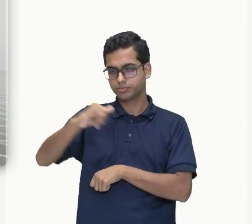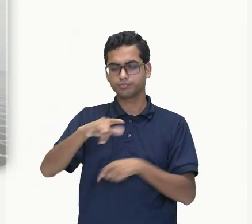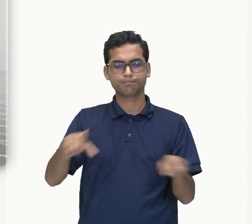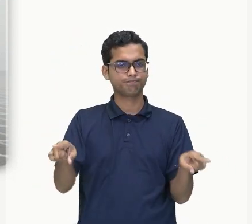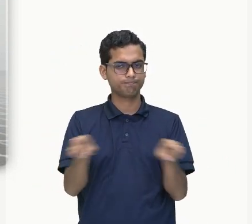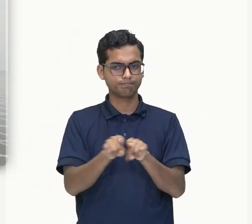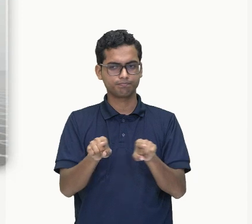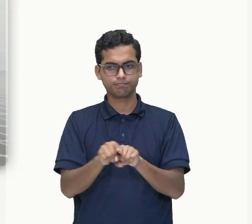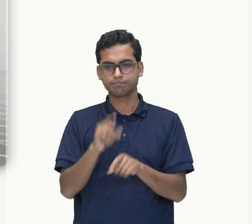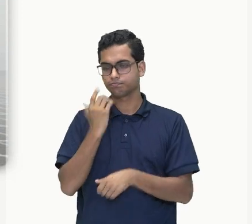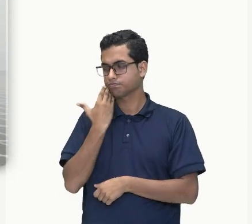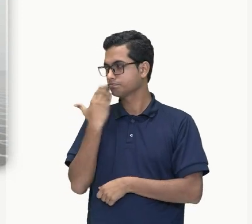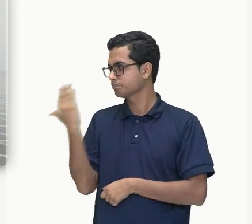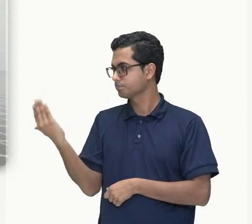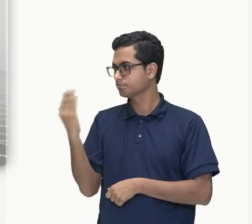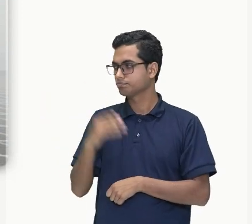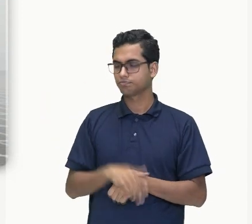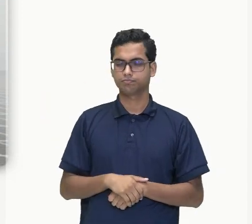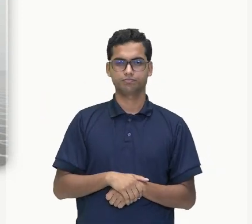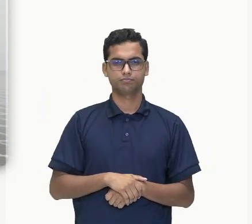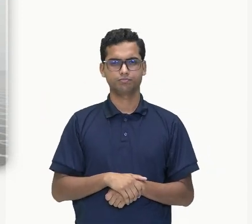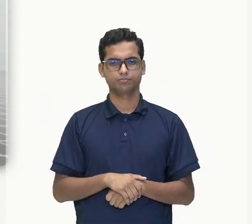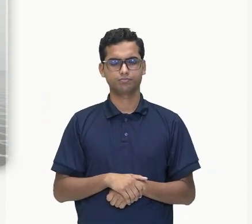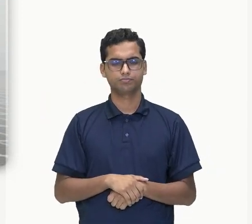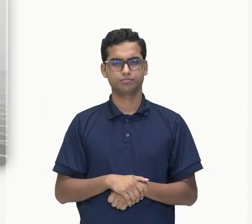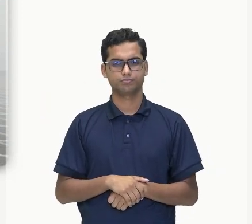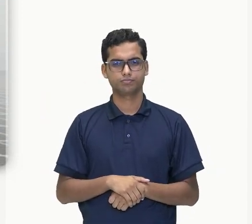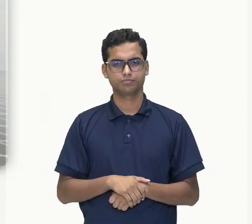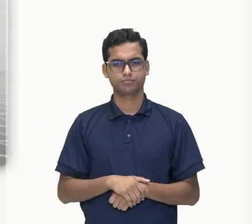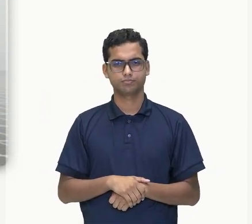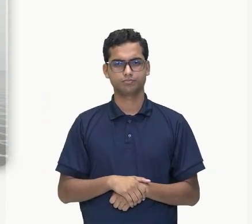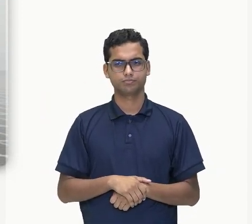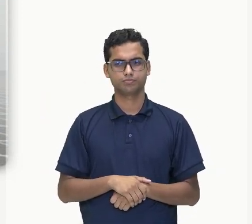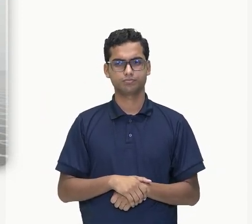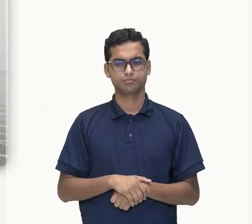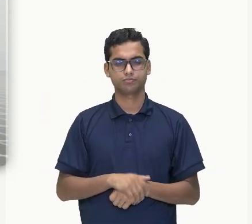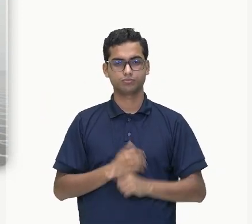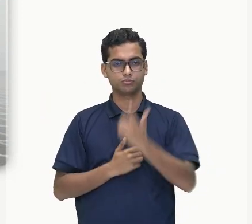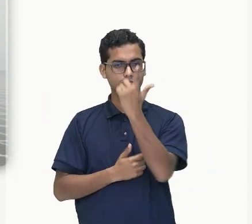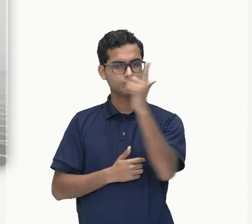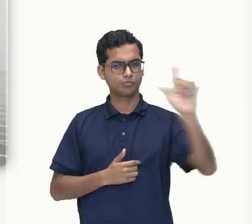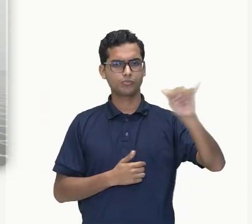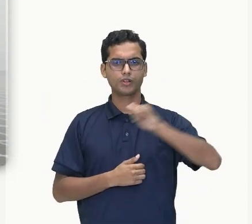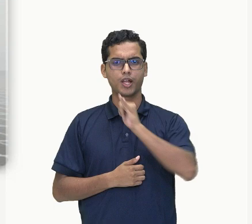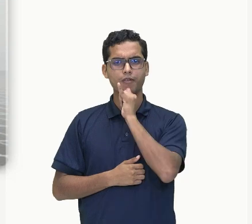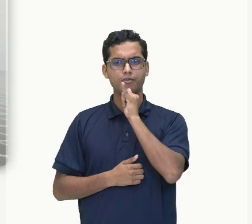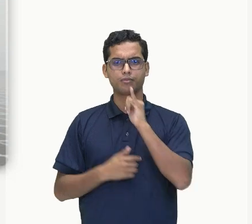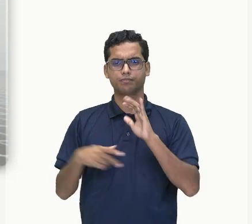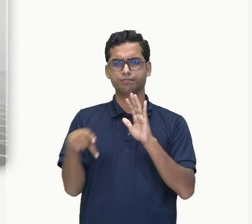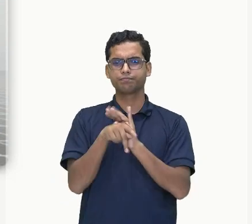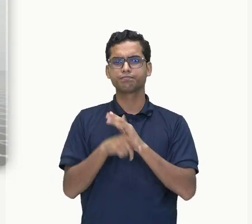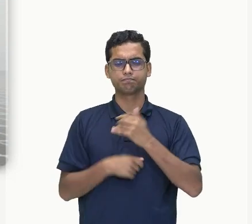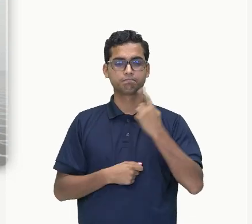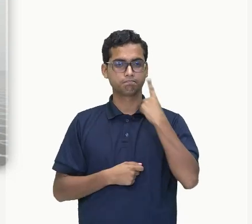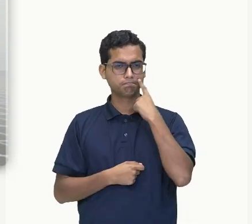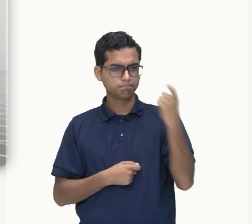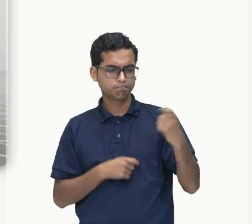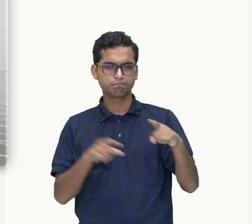energia ficou ali armazenada, tá? Existe um outro exemplo que é bem interessante, né? Que